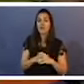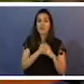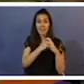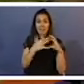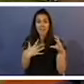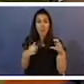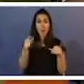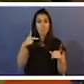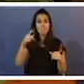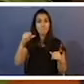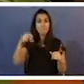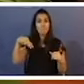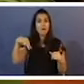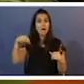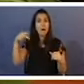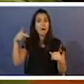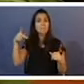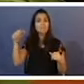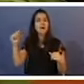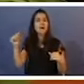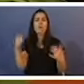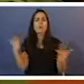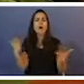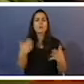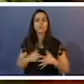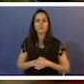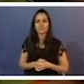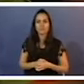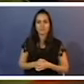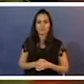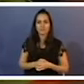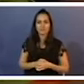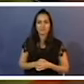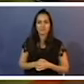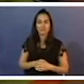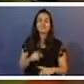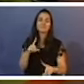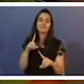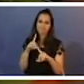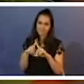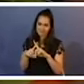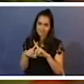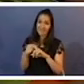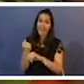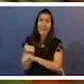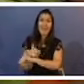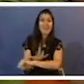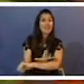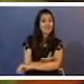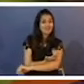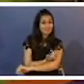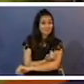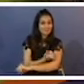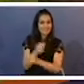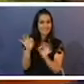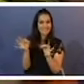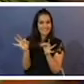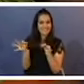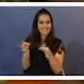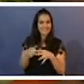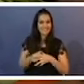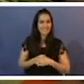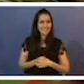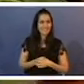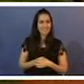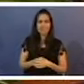o Pampa dá para saber muito bem quem assiná-lo a imagem abaixo está